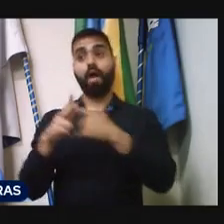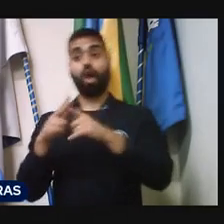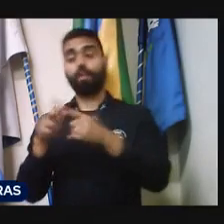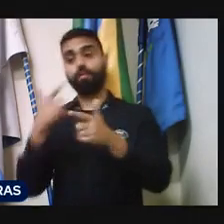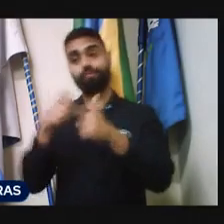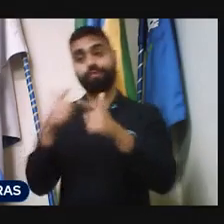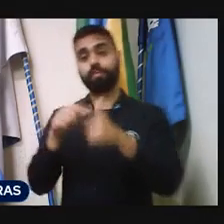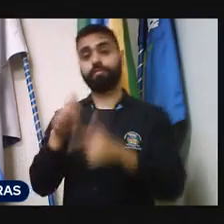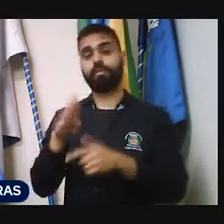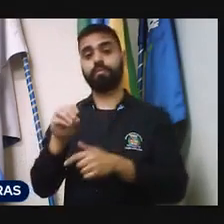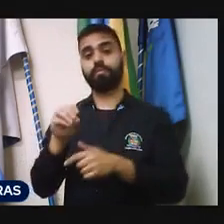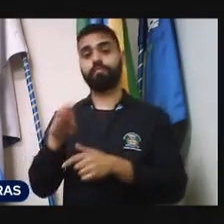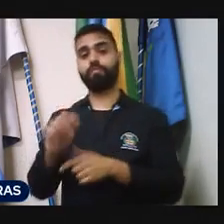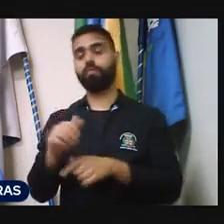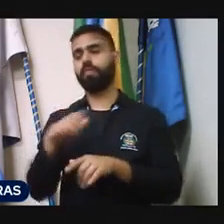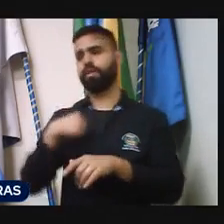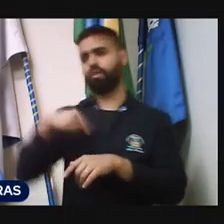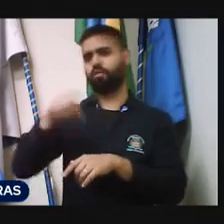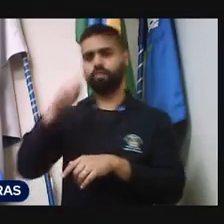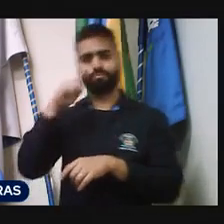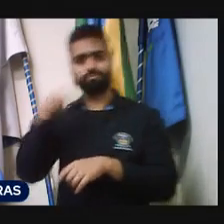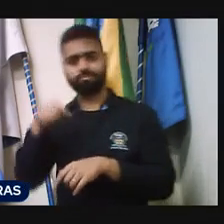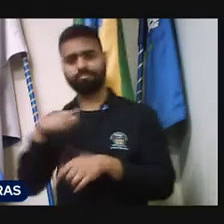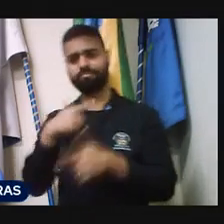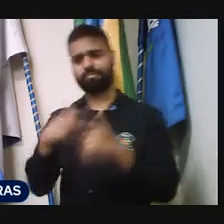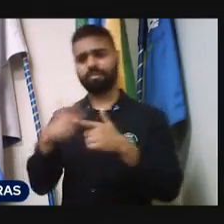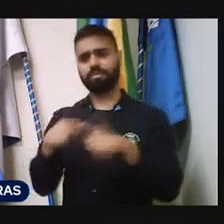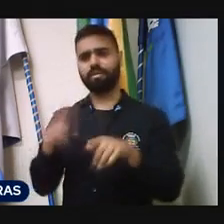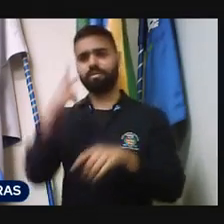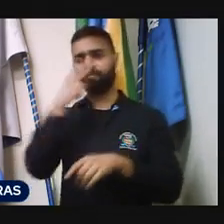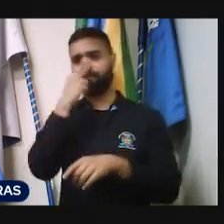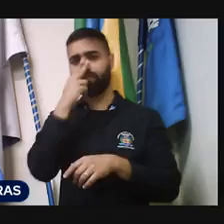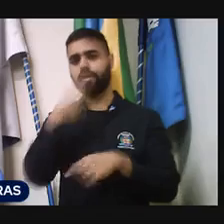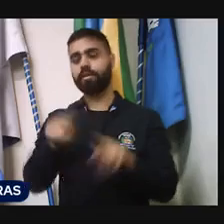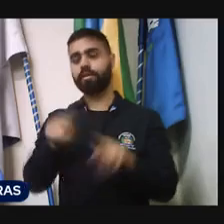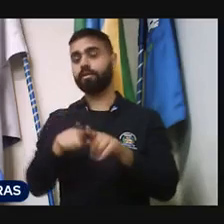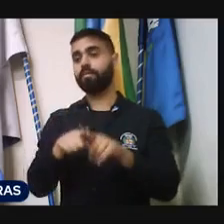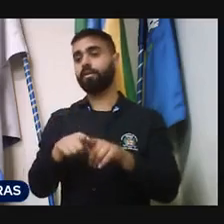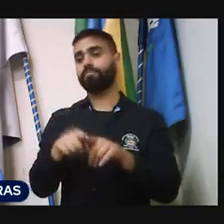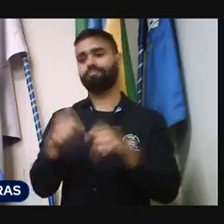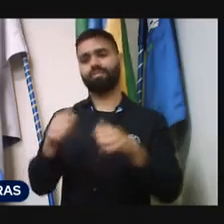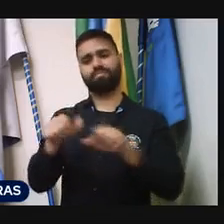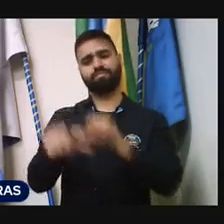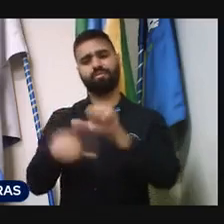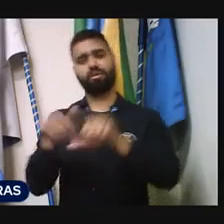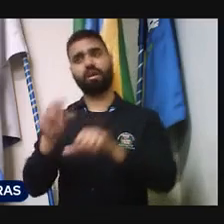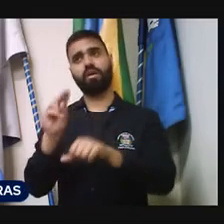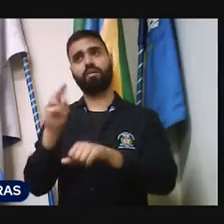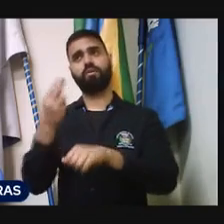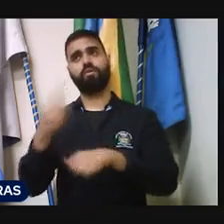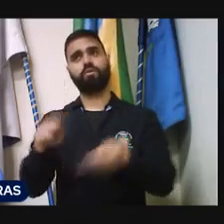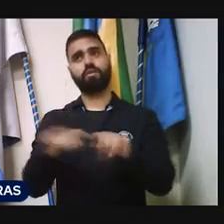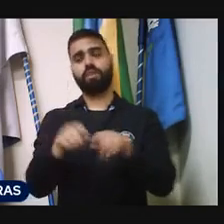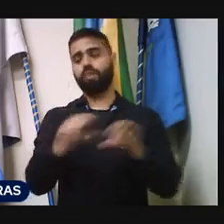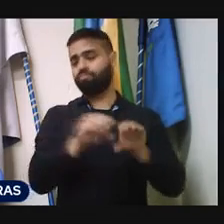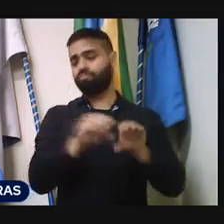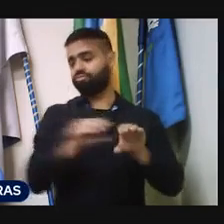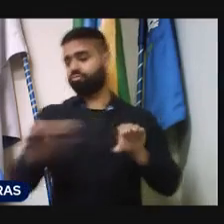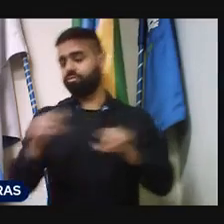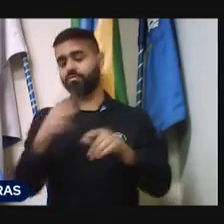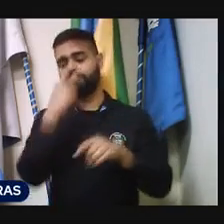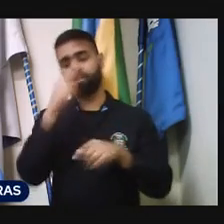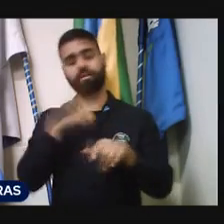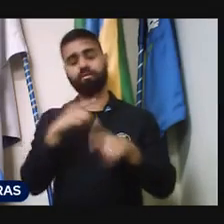da bomba Mas eu fui lá Vi a bomba bomba realmente eu acho que deveriam ser trocados de certa forma encanamento evitando entupimentos